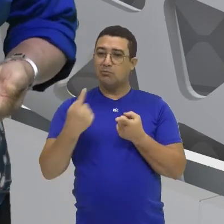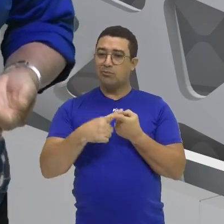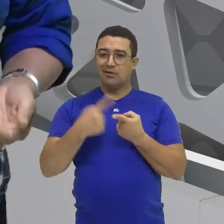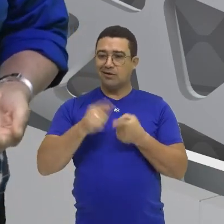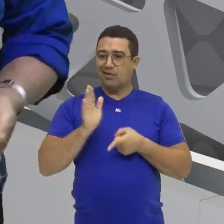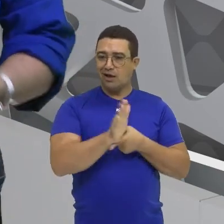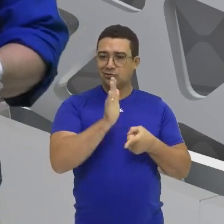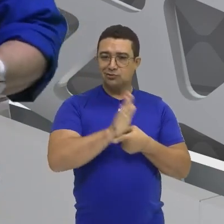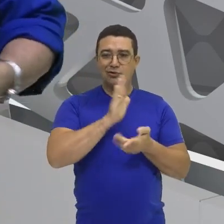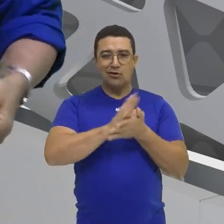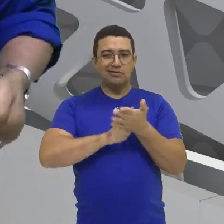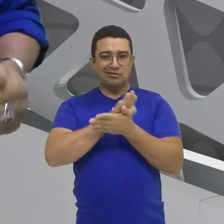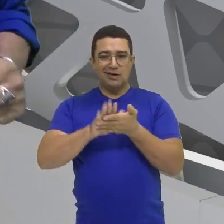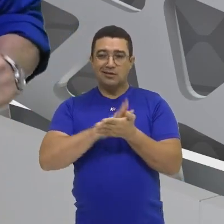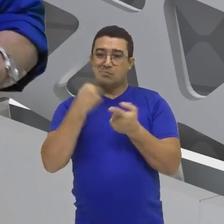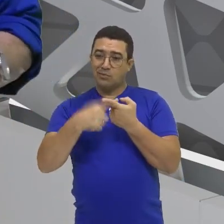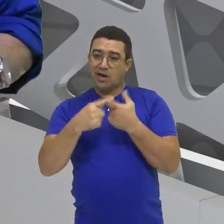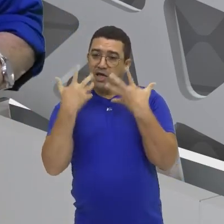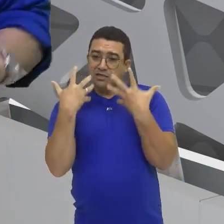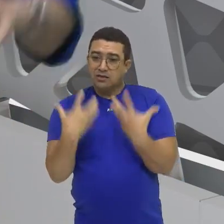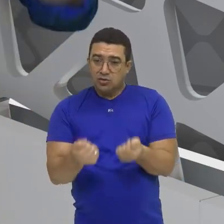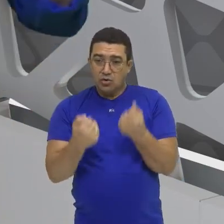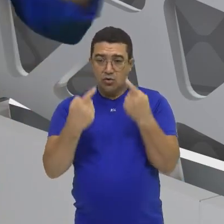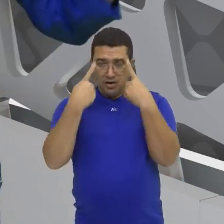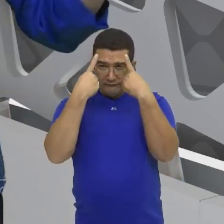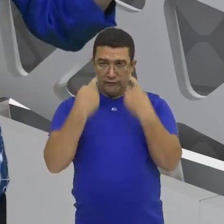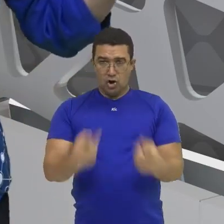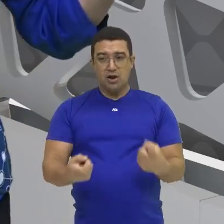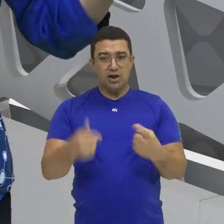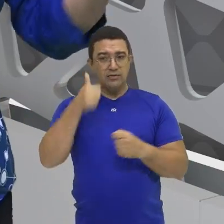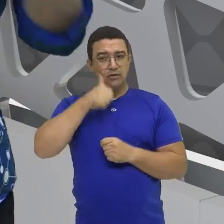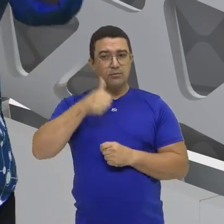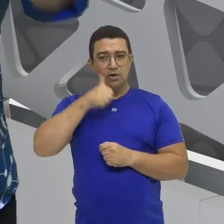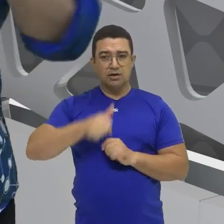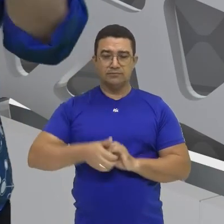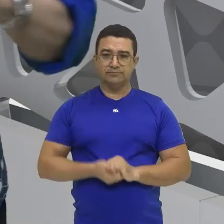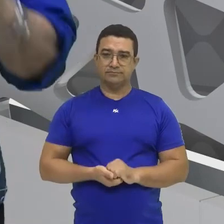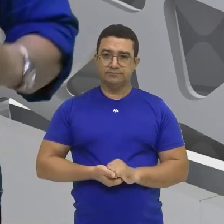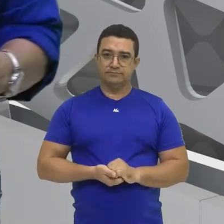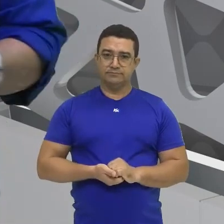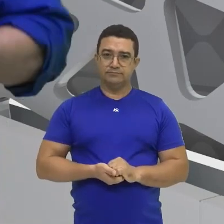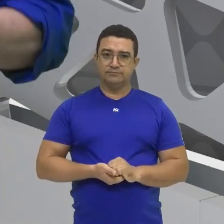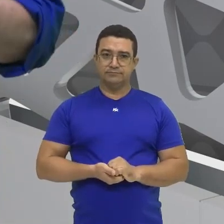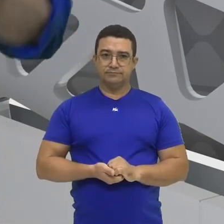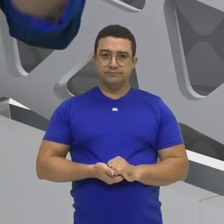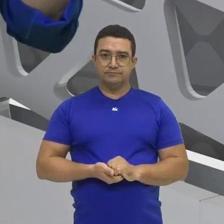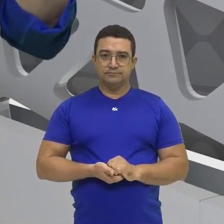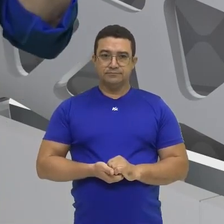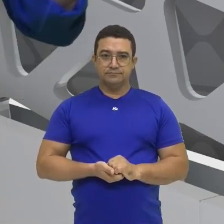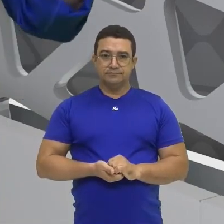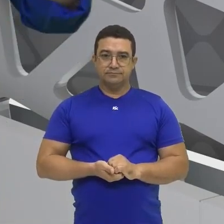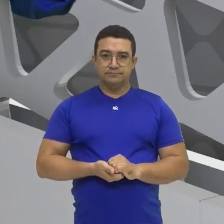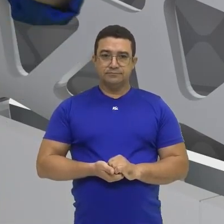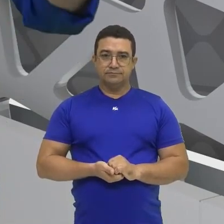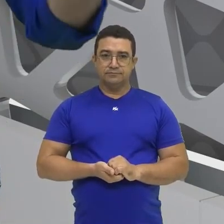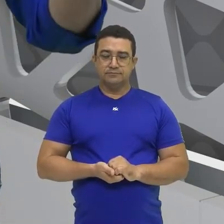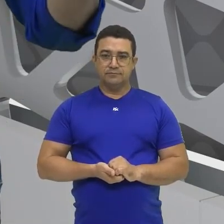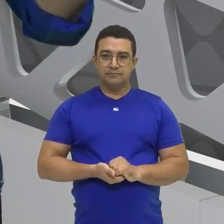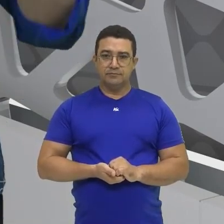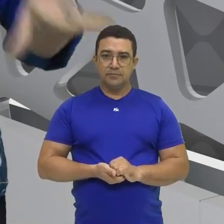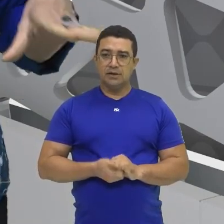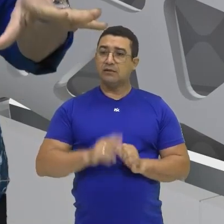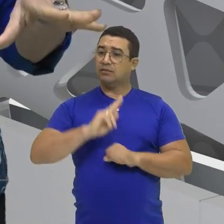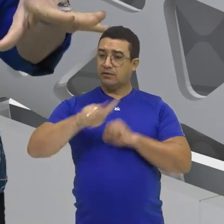e tolerância com a violência feminina. E, além disso, houve o quê? Seguindo, a finalização